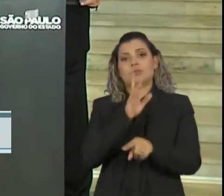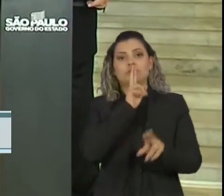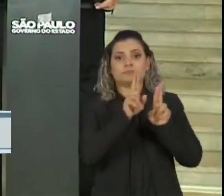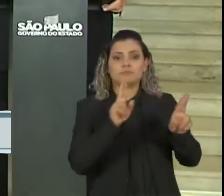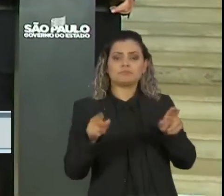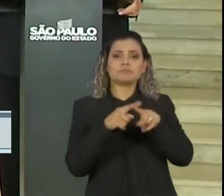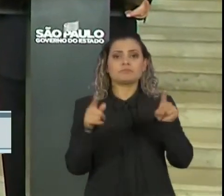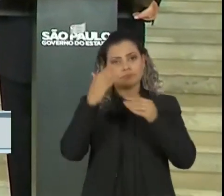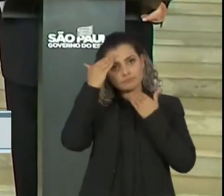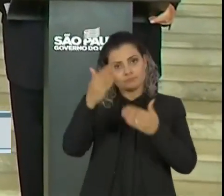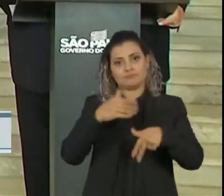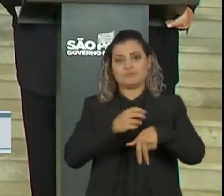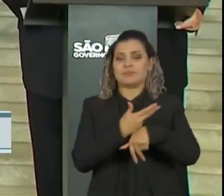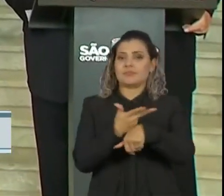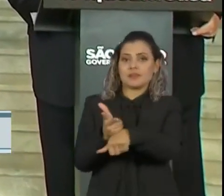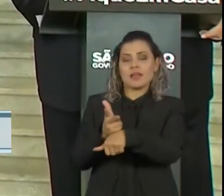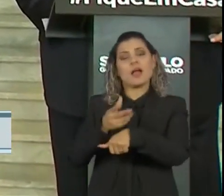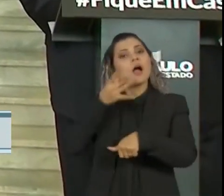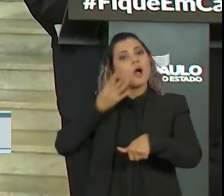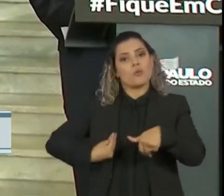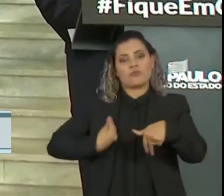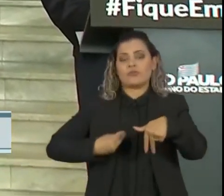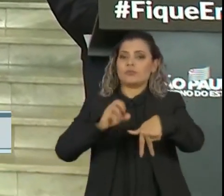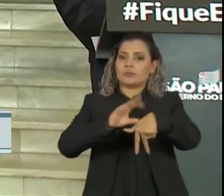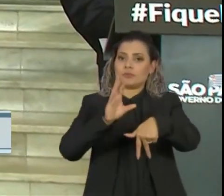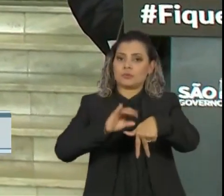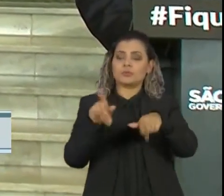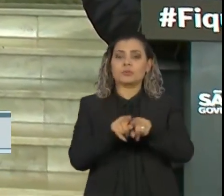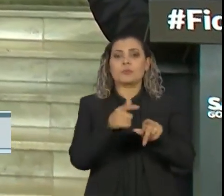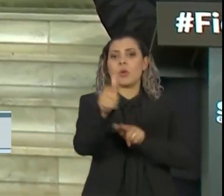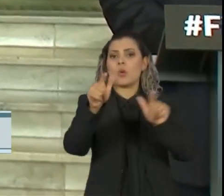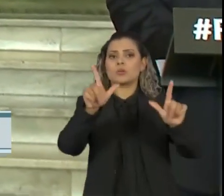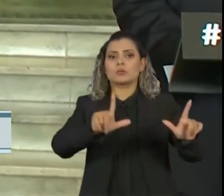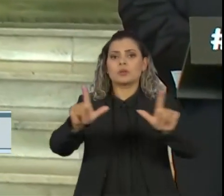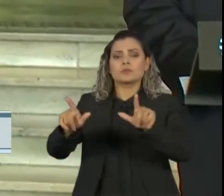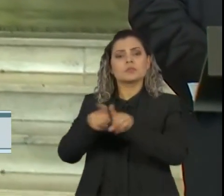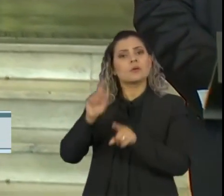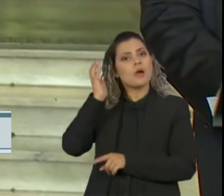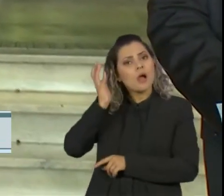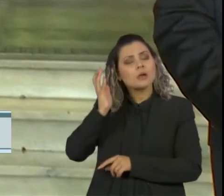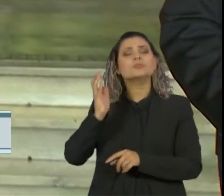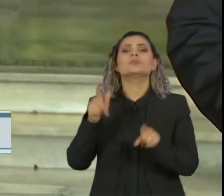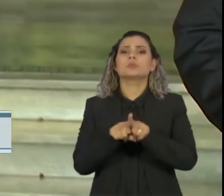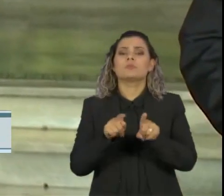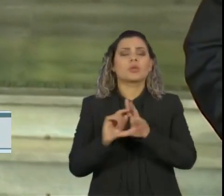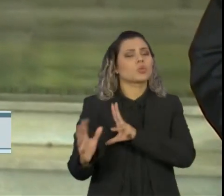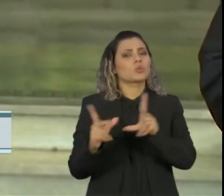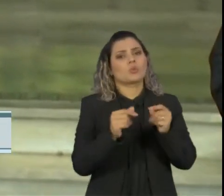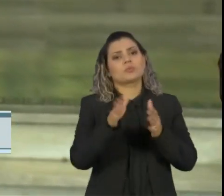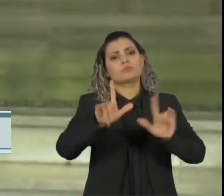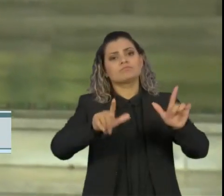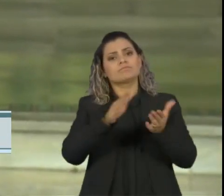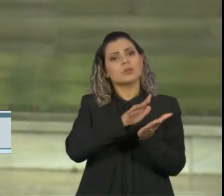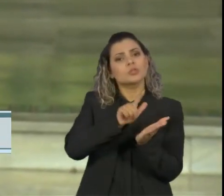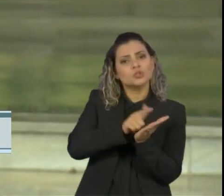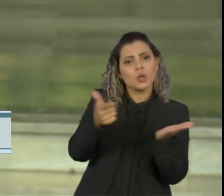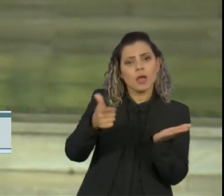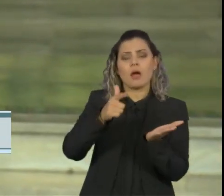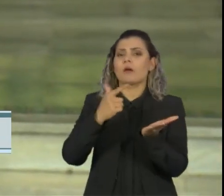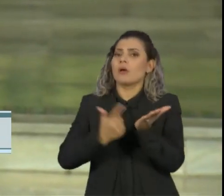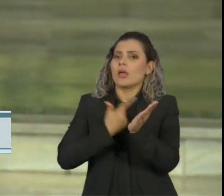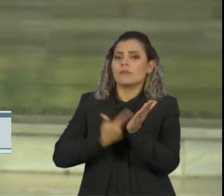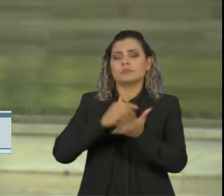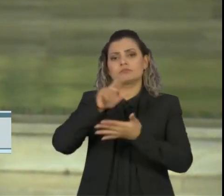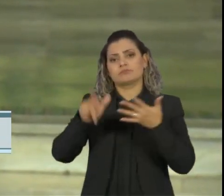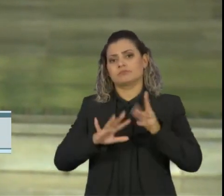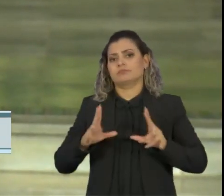ao vivo da TV Cultura, das demais emissoras de televisão, de rádio, além dos veículos de mídia impressa e os